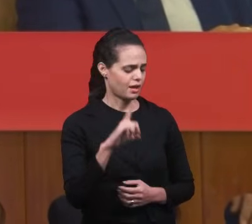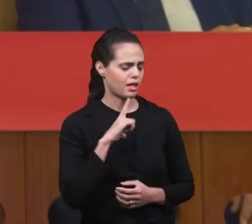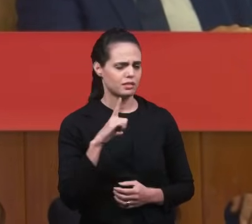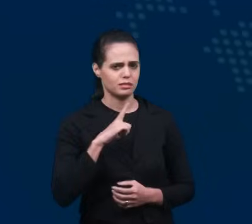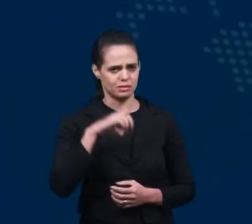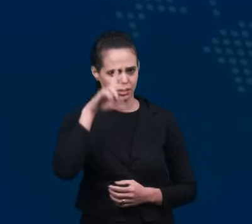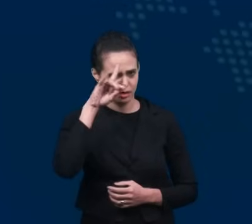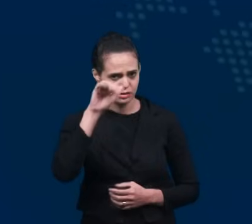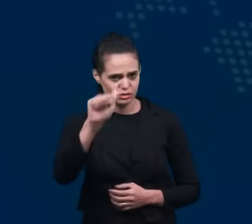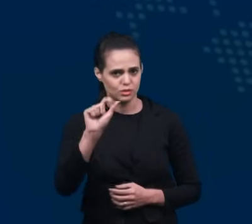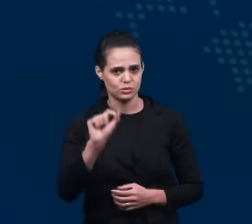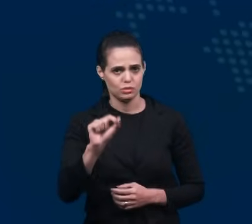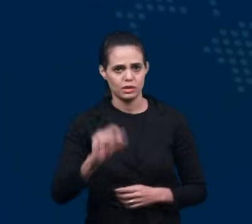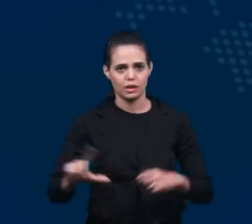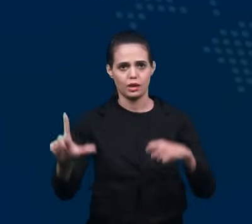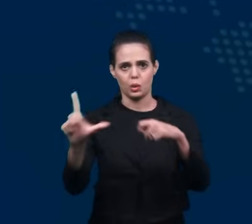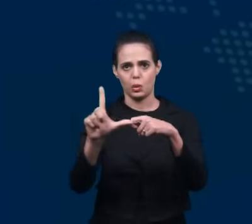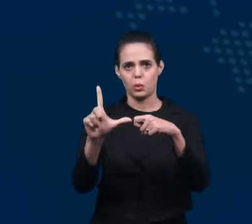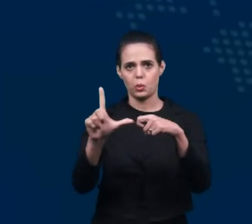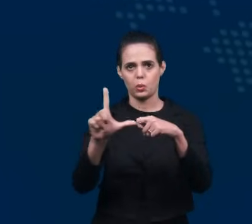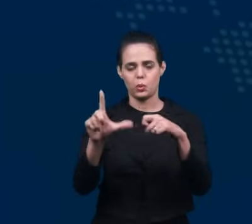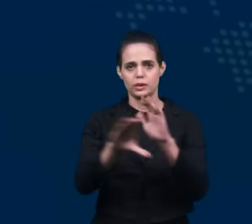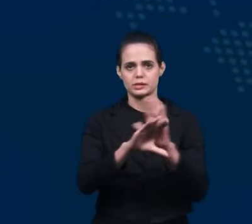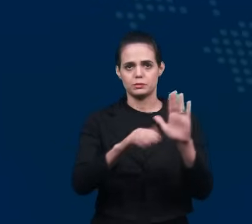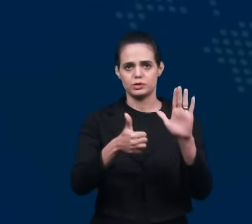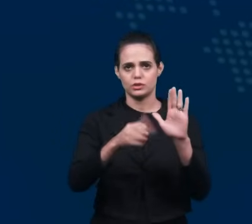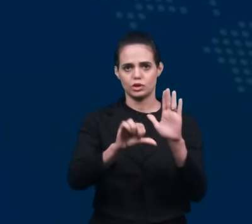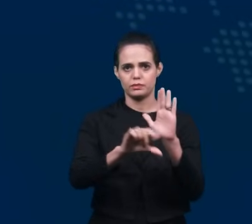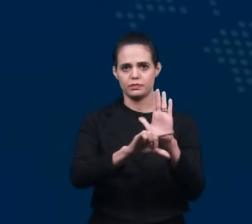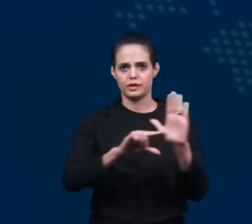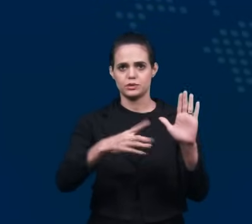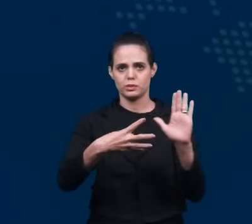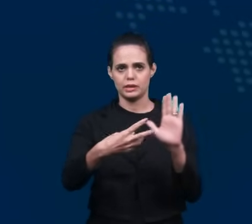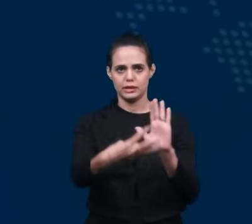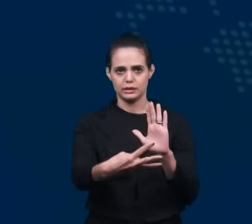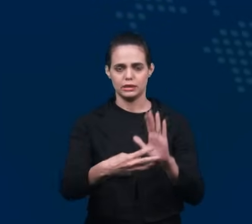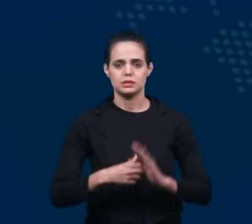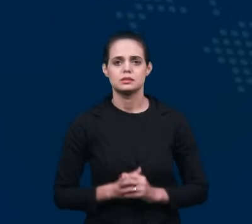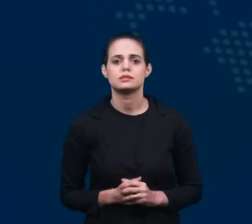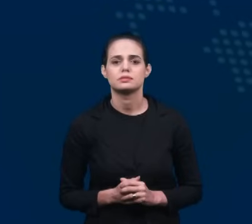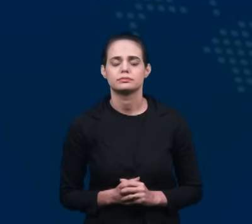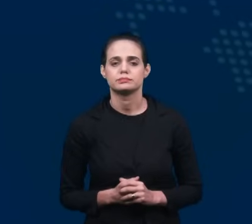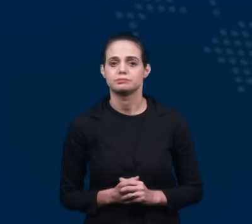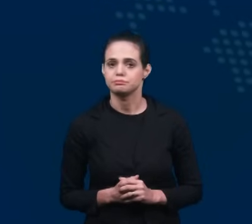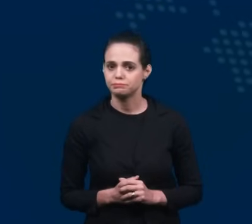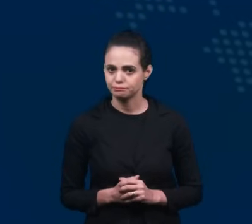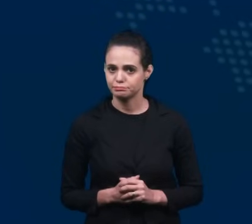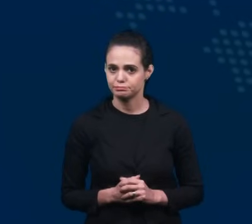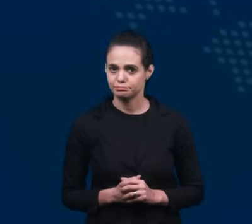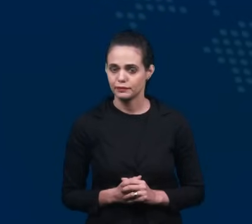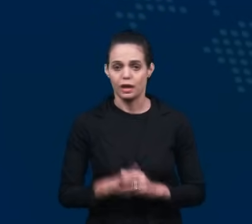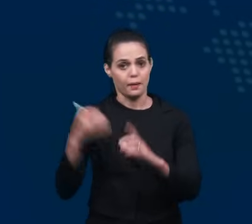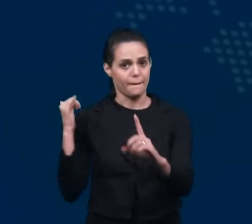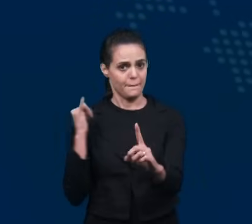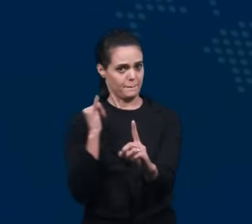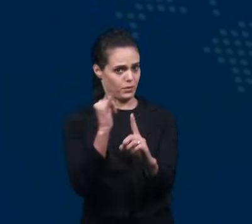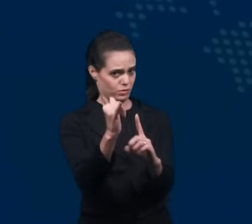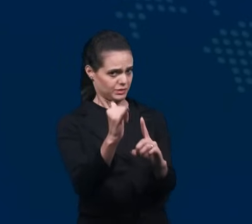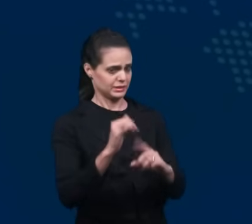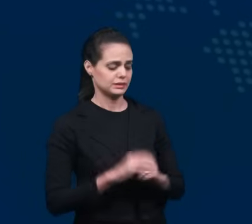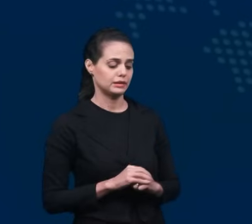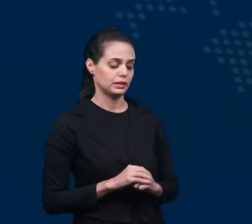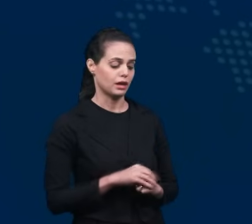19, 43 e 44. Querem ler comigo? Virão sobre ti em que os teus inimigos te cercarão